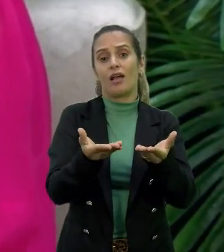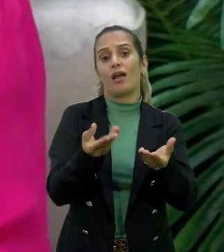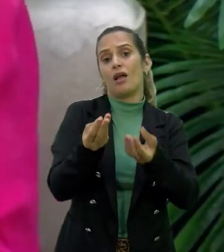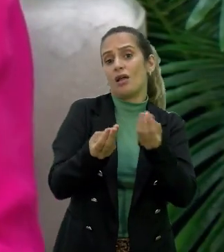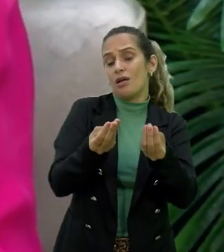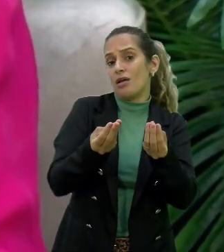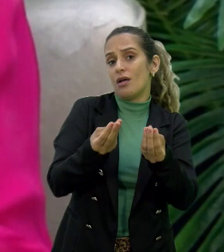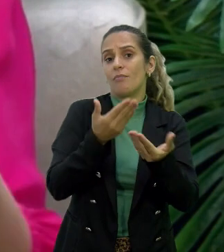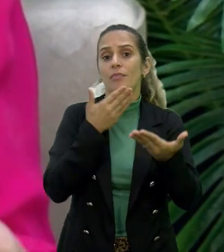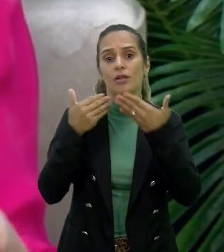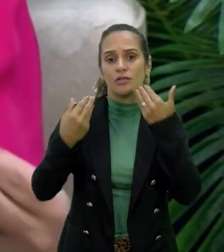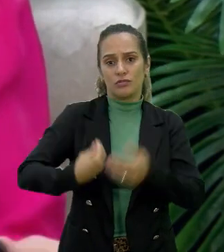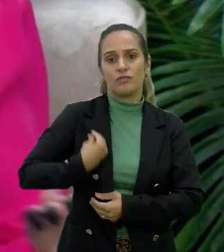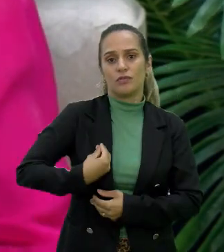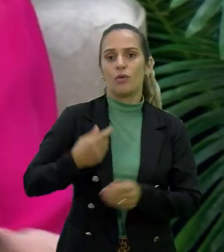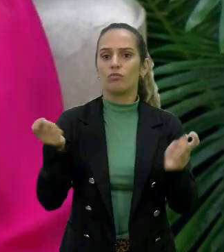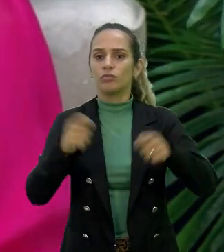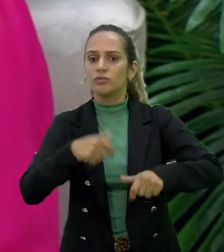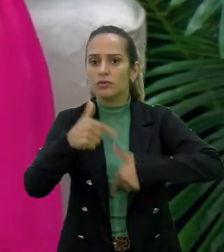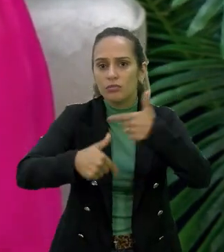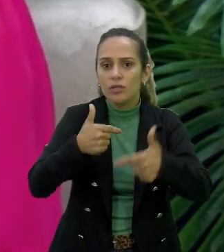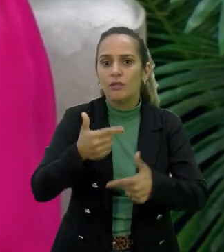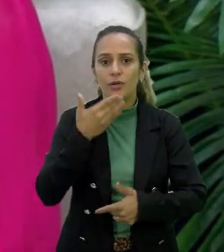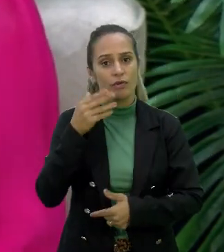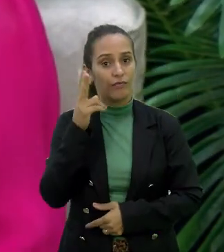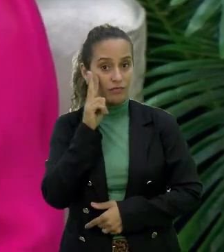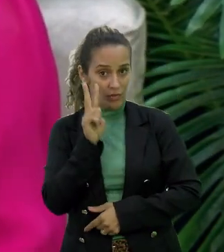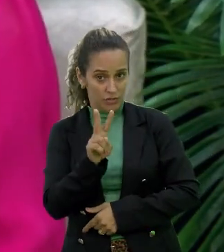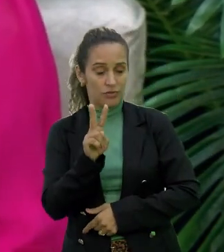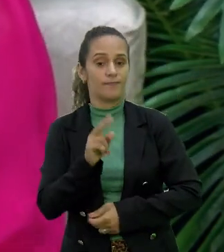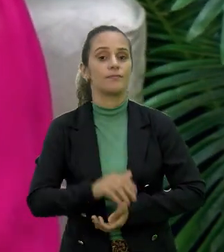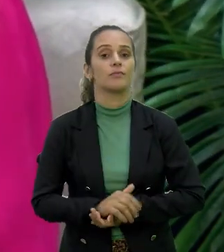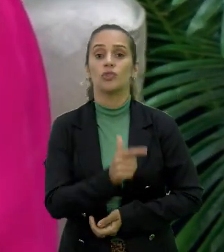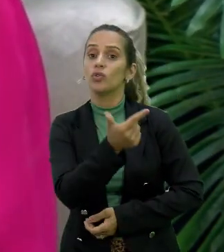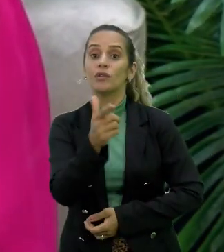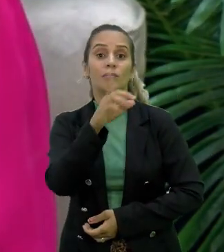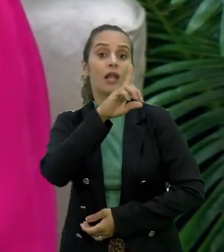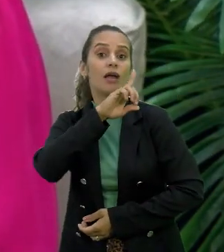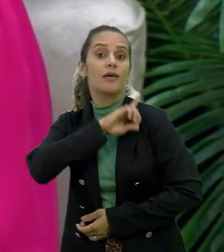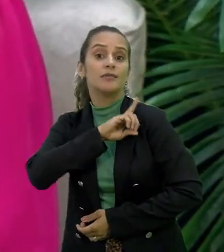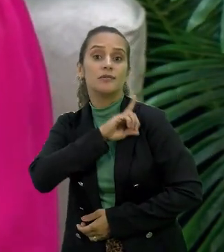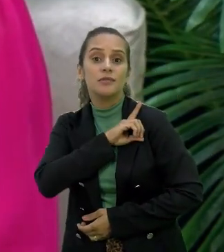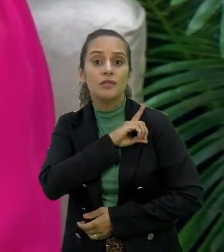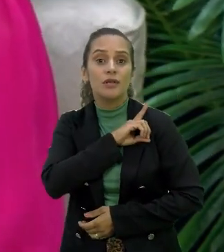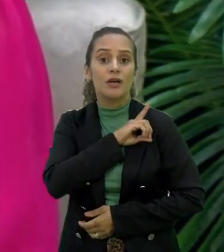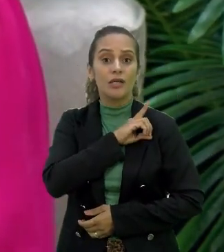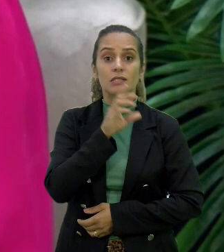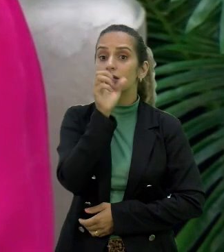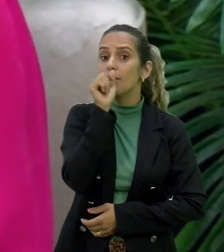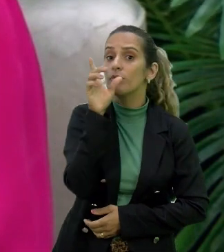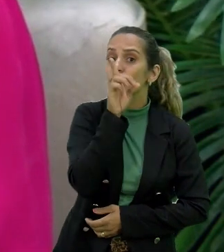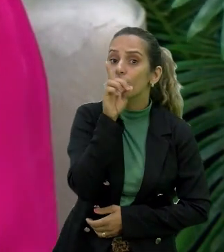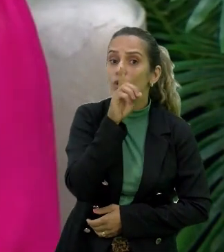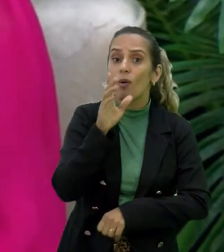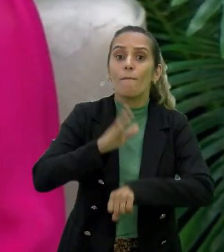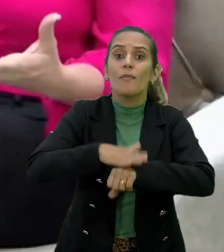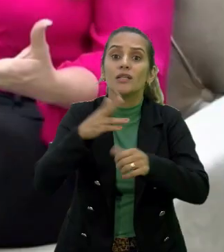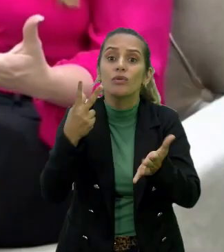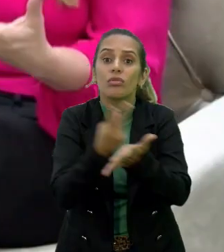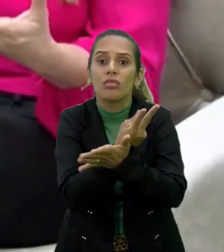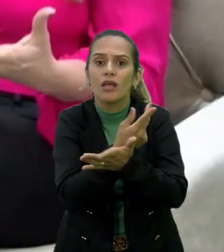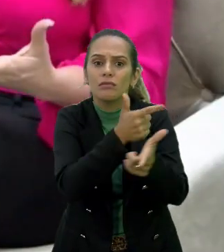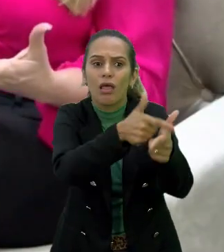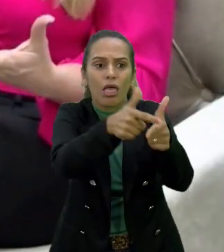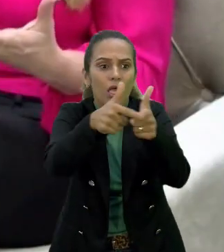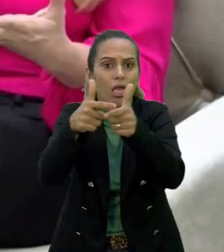uma condição para que possa se trabalhar melhor veja nós não temos delegacia para mulher no fim de semana que é onde